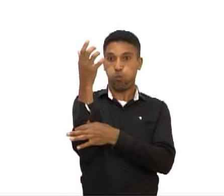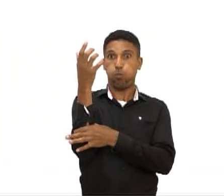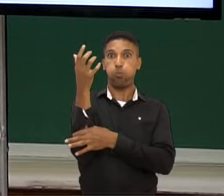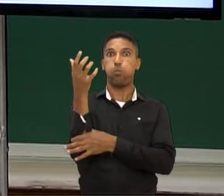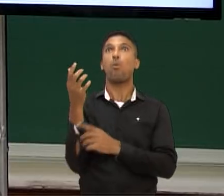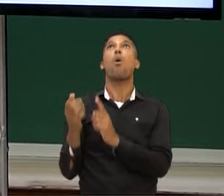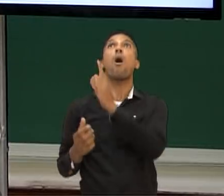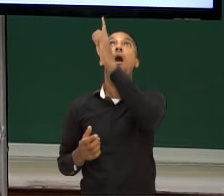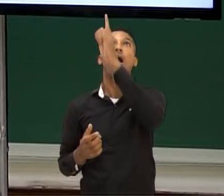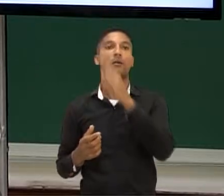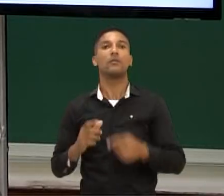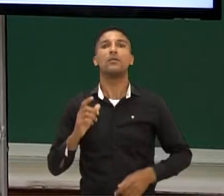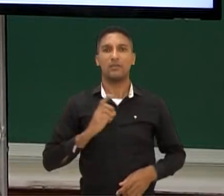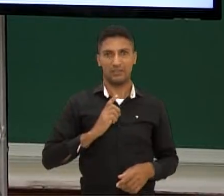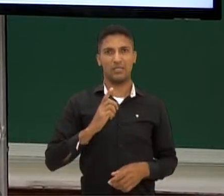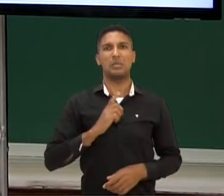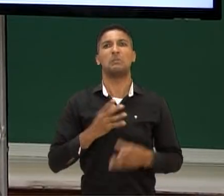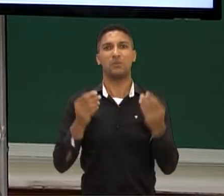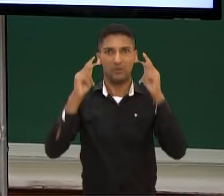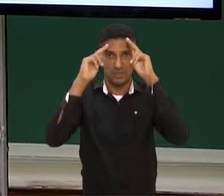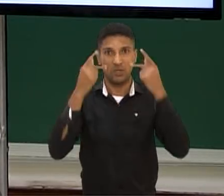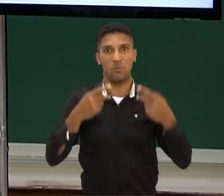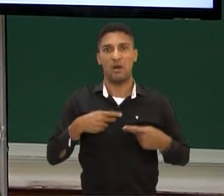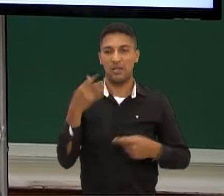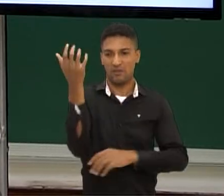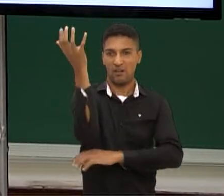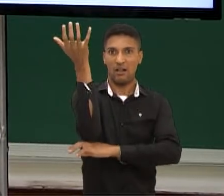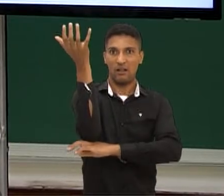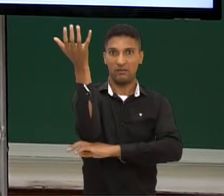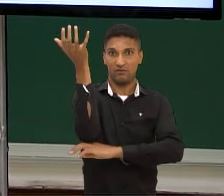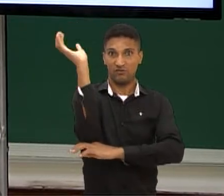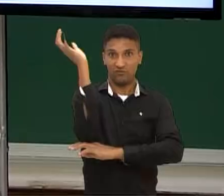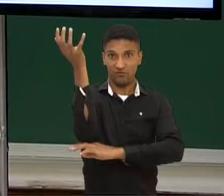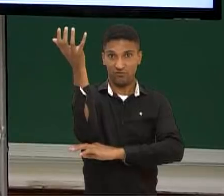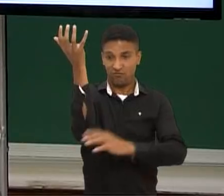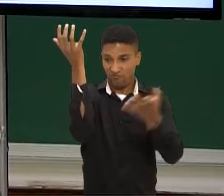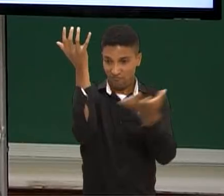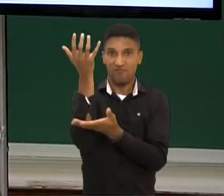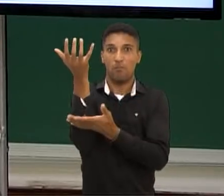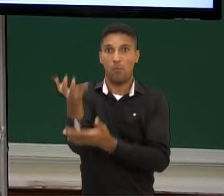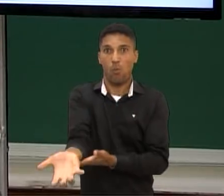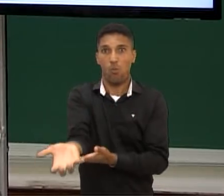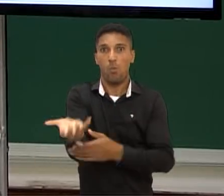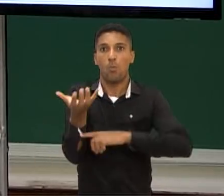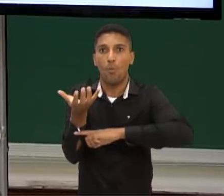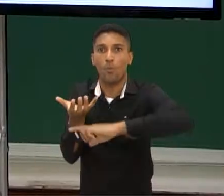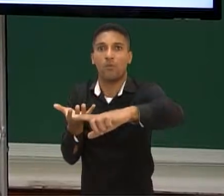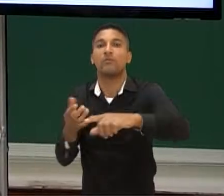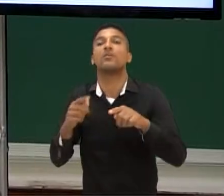muito desmatamento. Por quê? Carvão e a indústria madeireira.